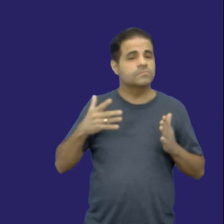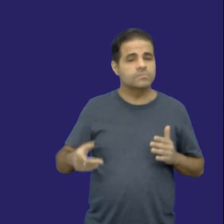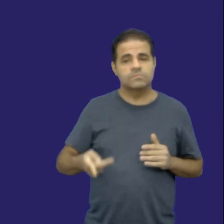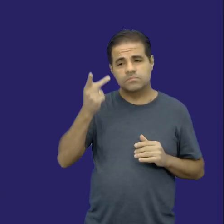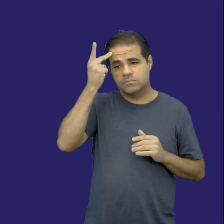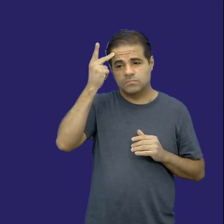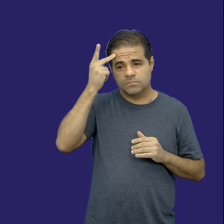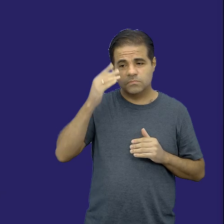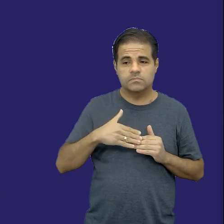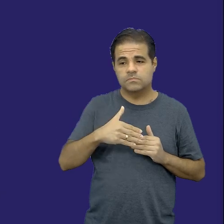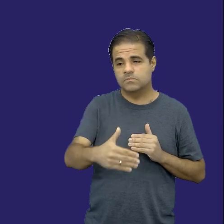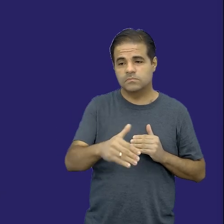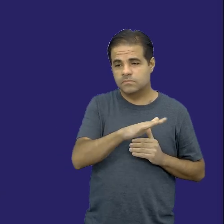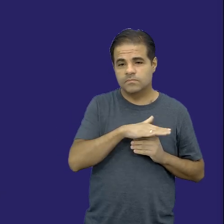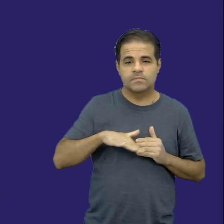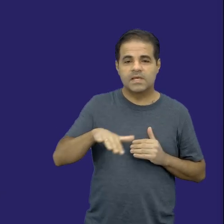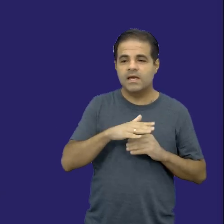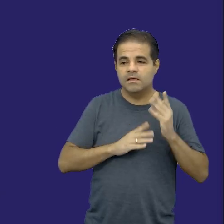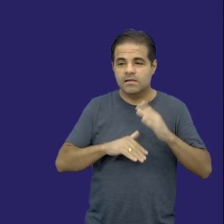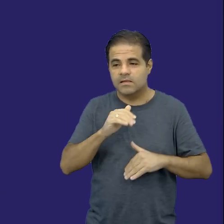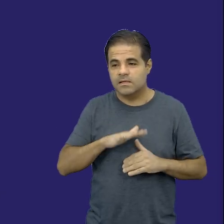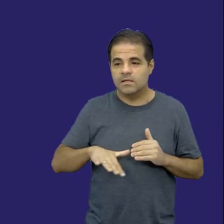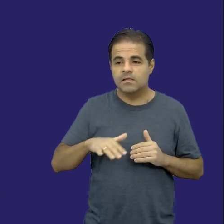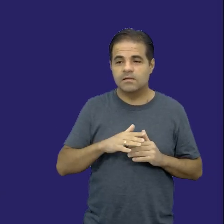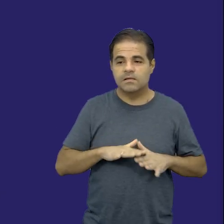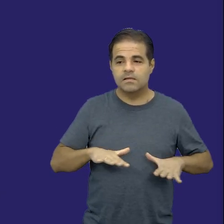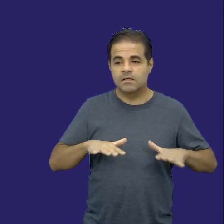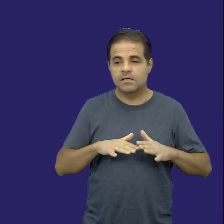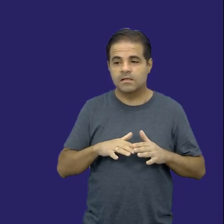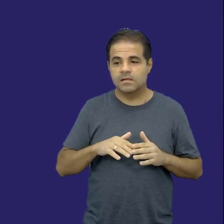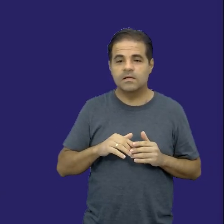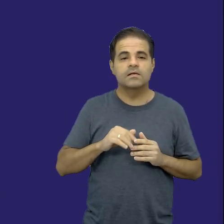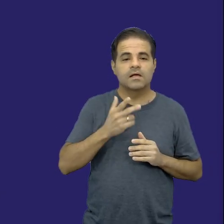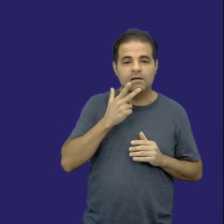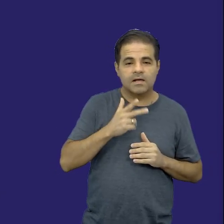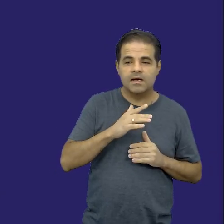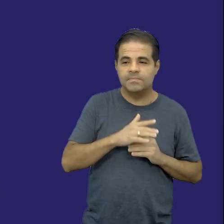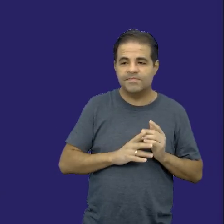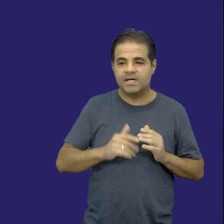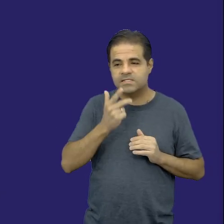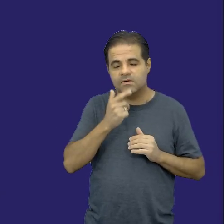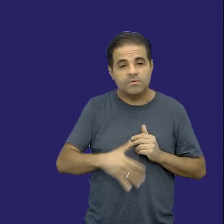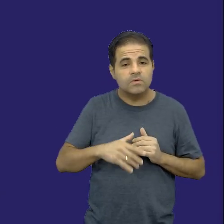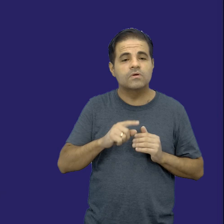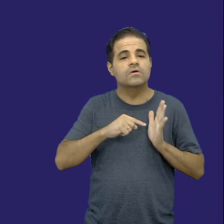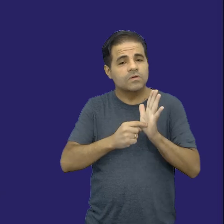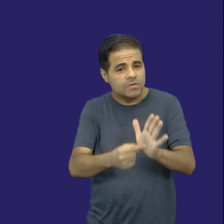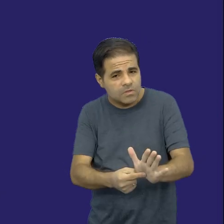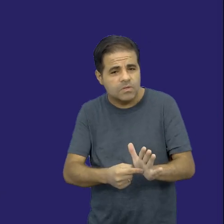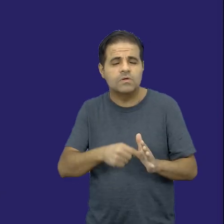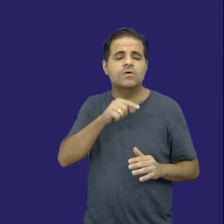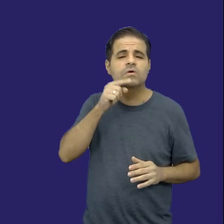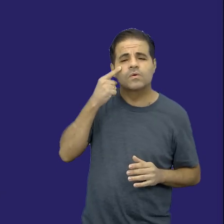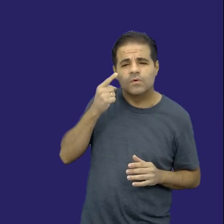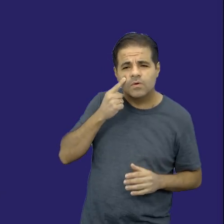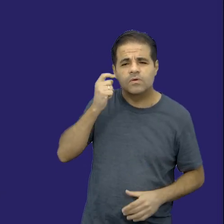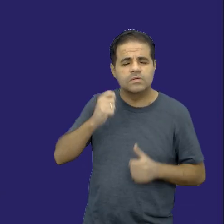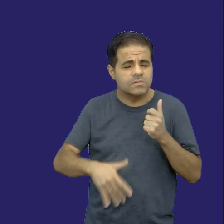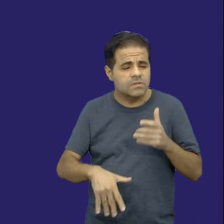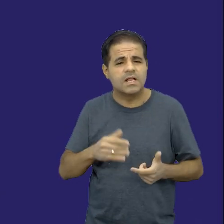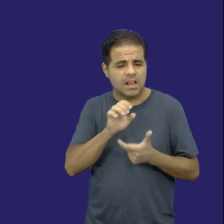paulista. Então, aonde é que isso aparece lá, Marco? Aparece mesmo, Marco? Não sei, eu estou te ouvindo falar assim,